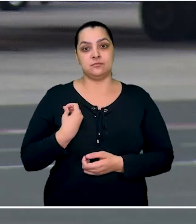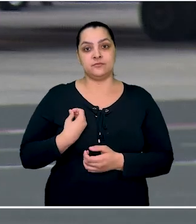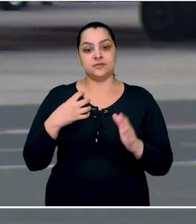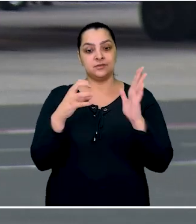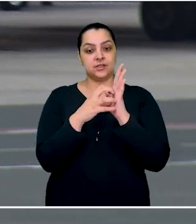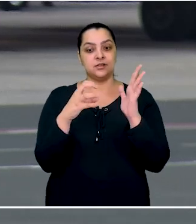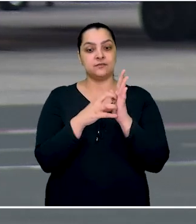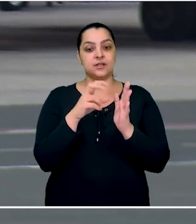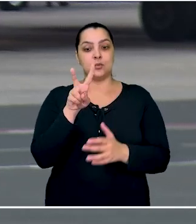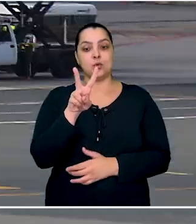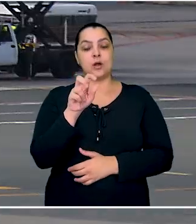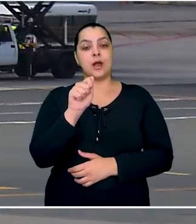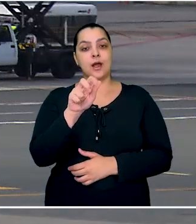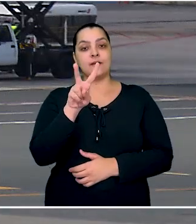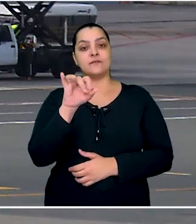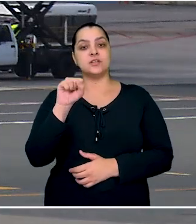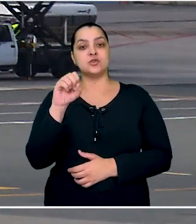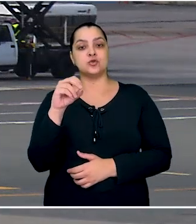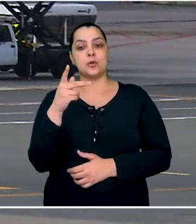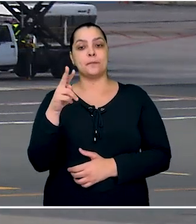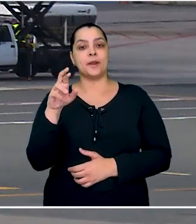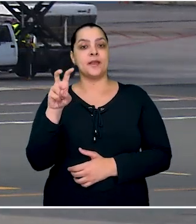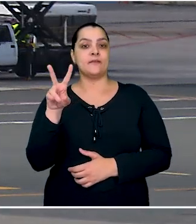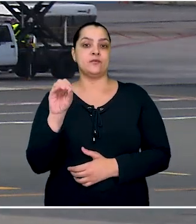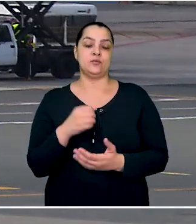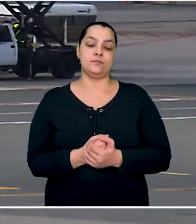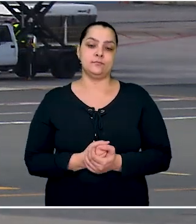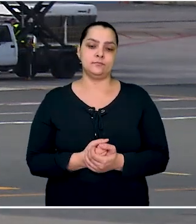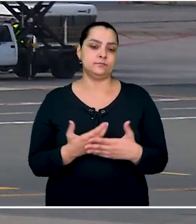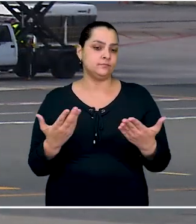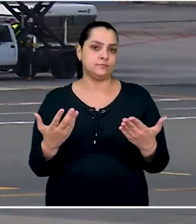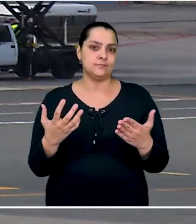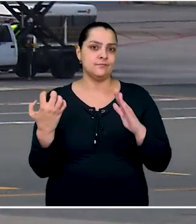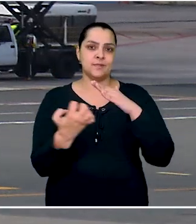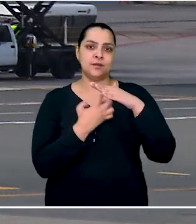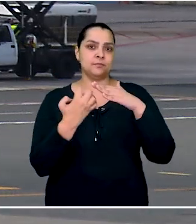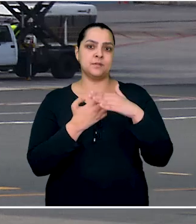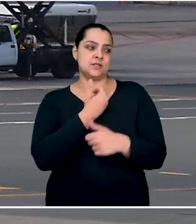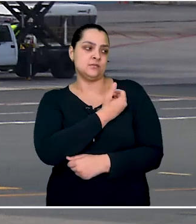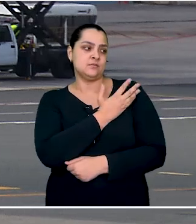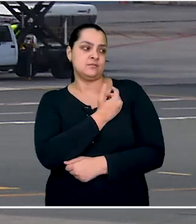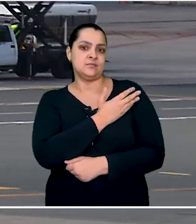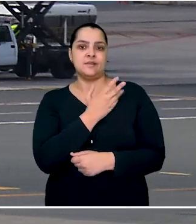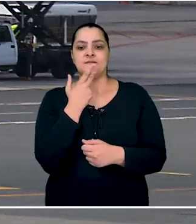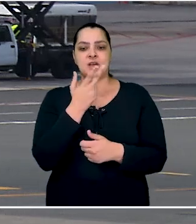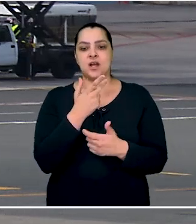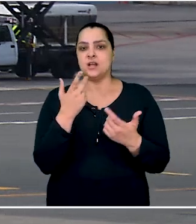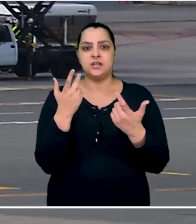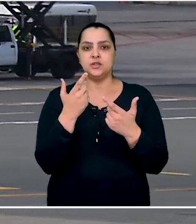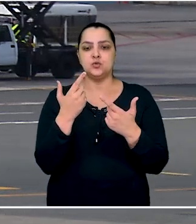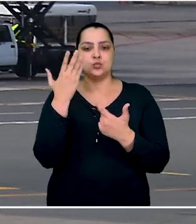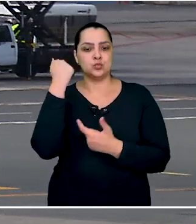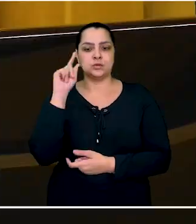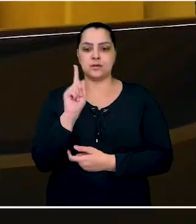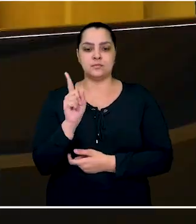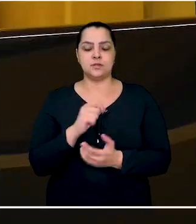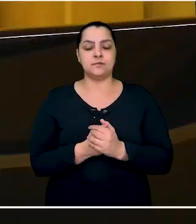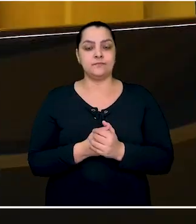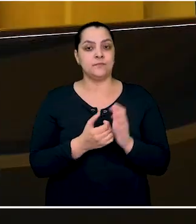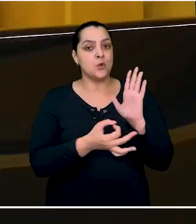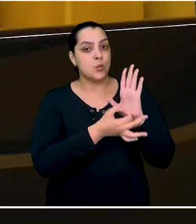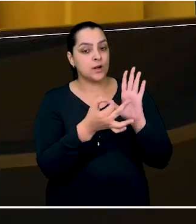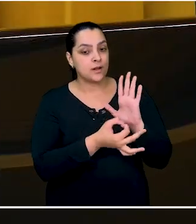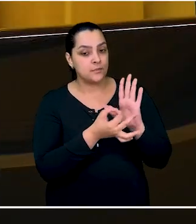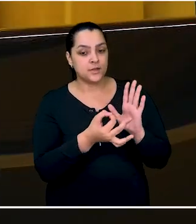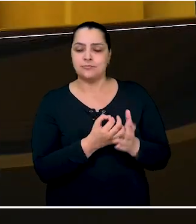HIV durante o aviso prévio, o que afastaria a ideia de que a empresa agiu com discriminação quando decidiu dispensá-la. O